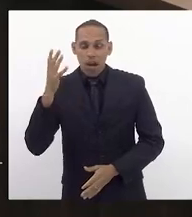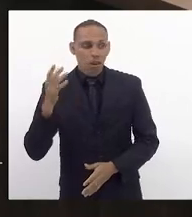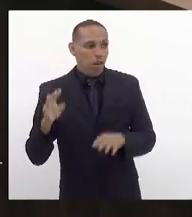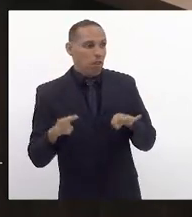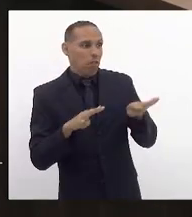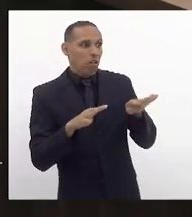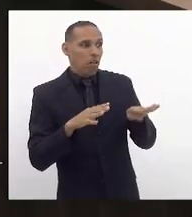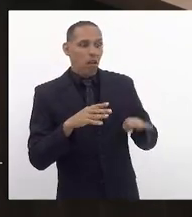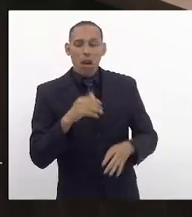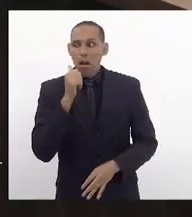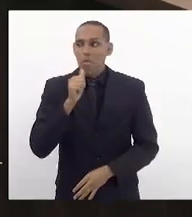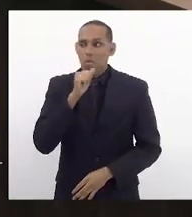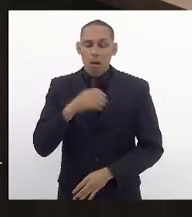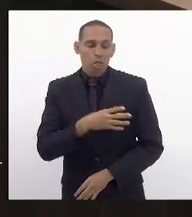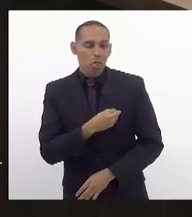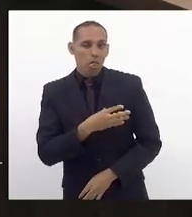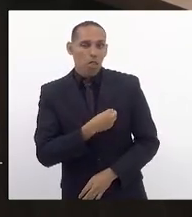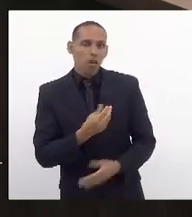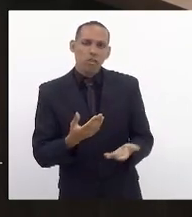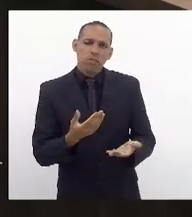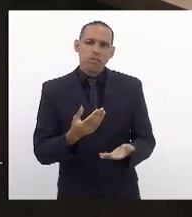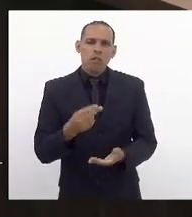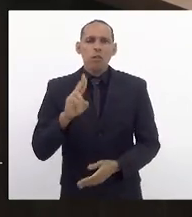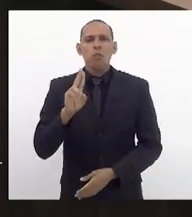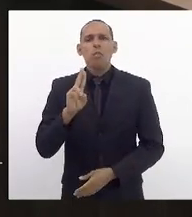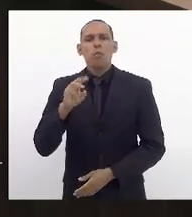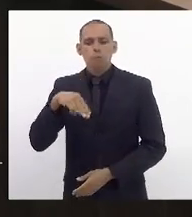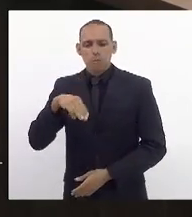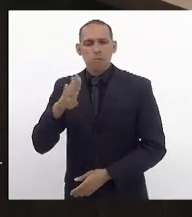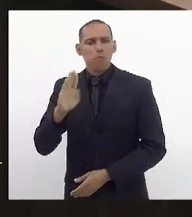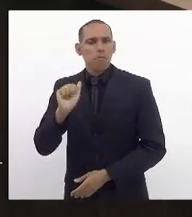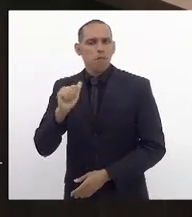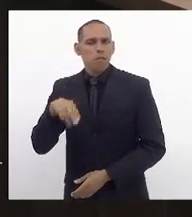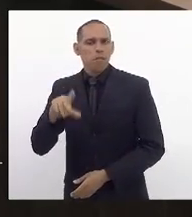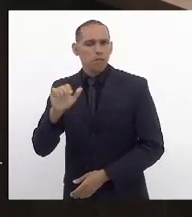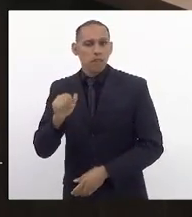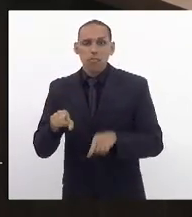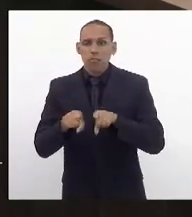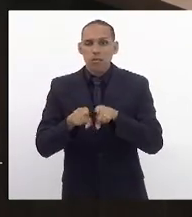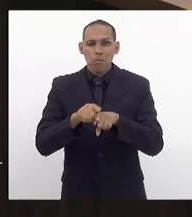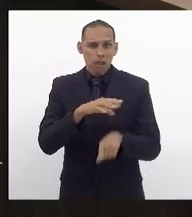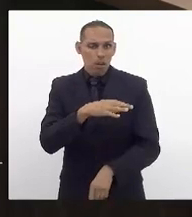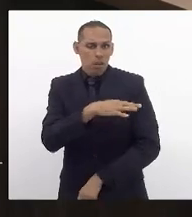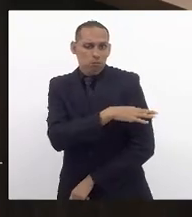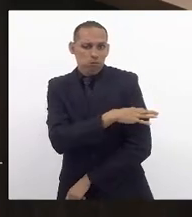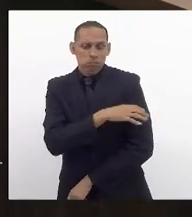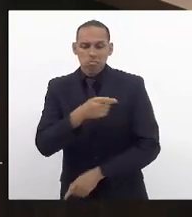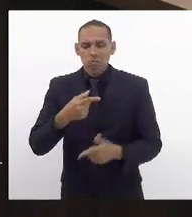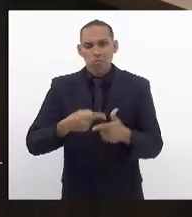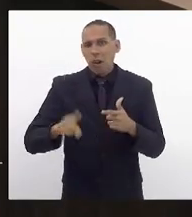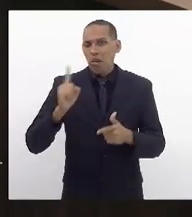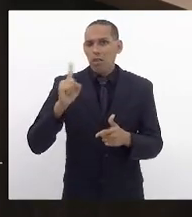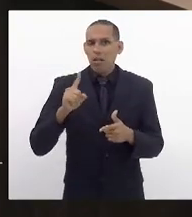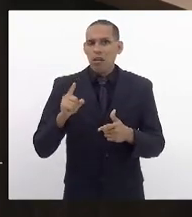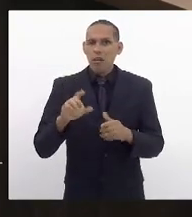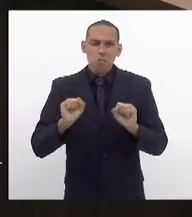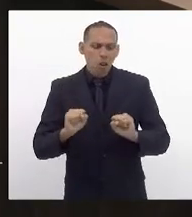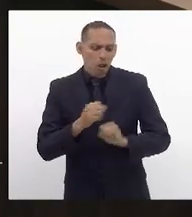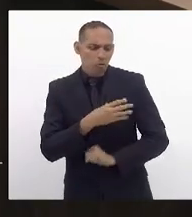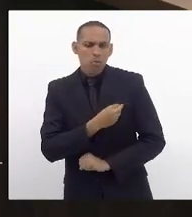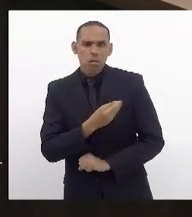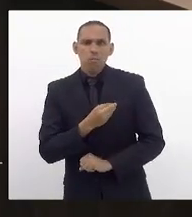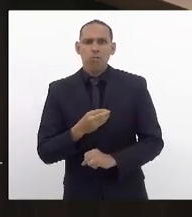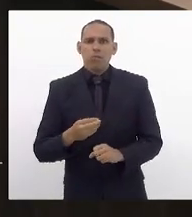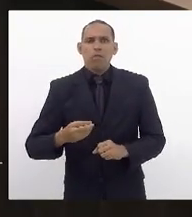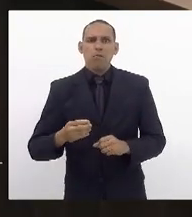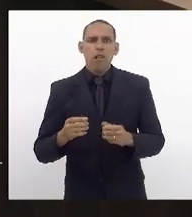então, que tenham um lugar. Na Umbanda e no Candomblé, isso é absolutamente indiferente. Você pode amamentar durante o